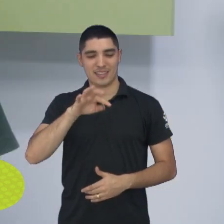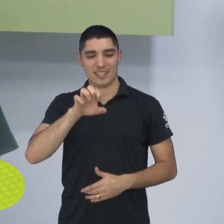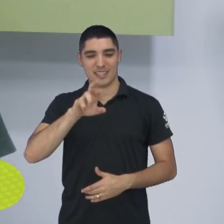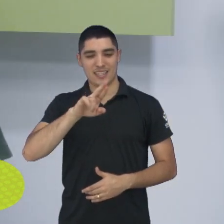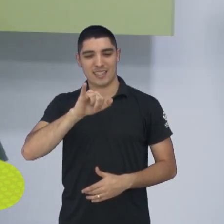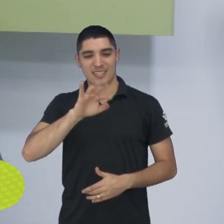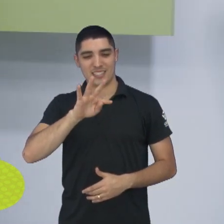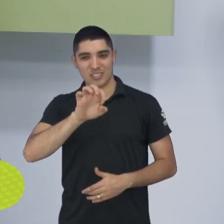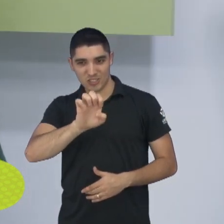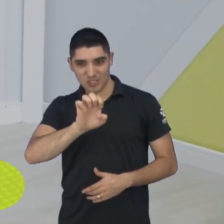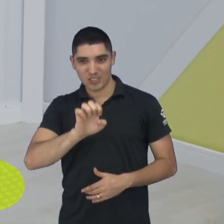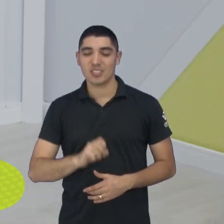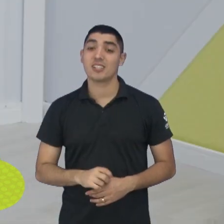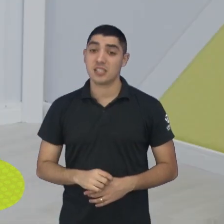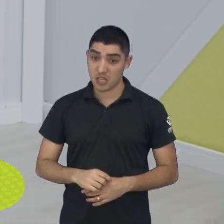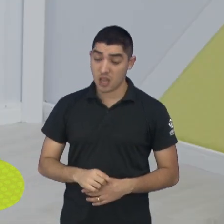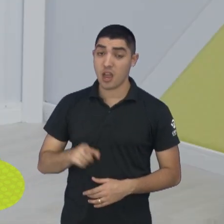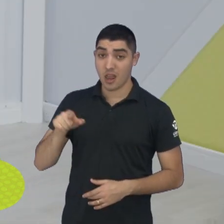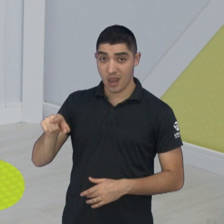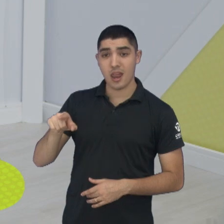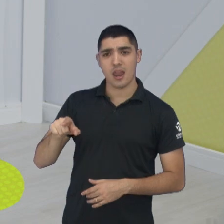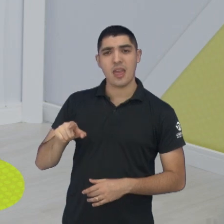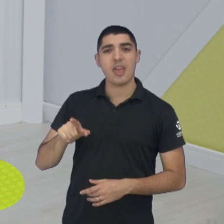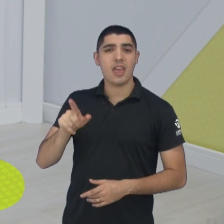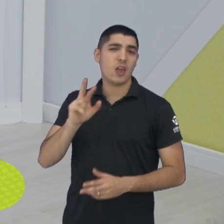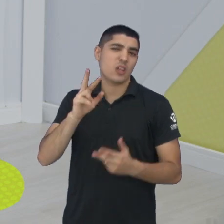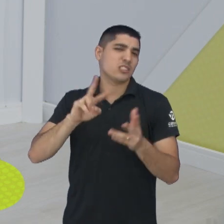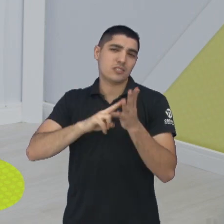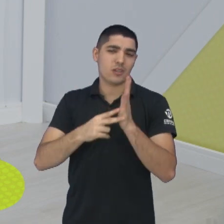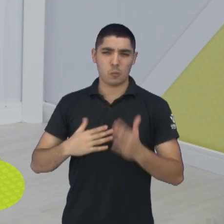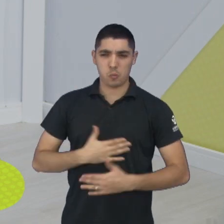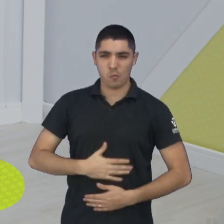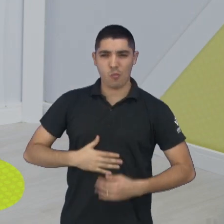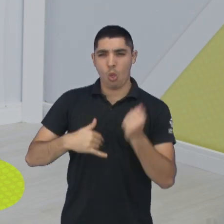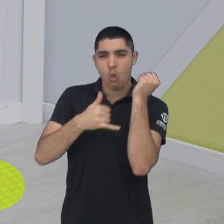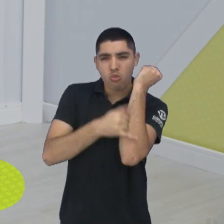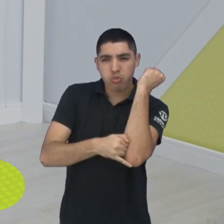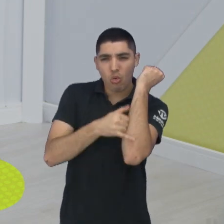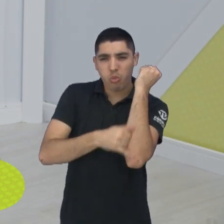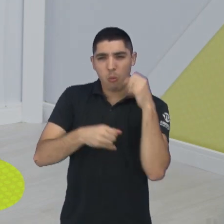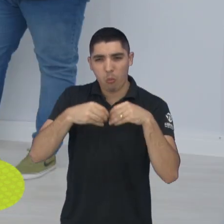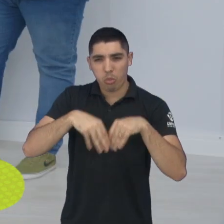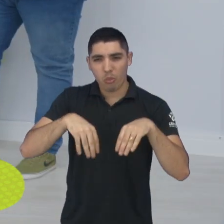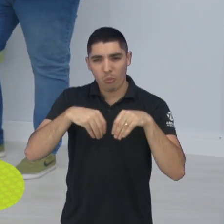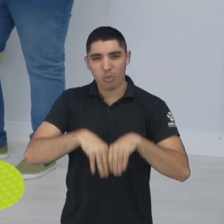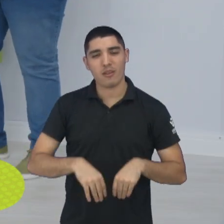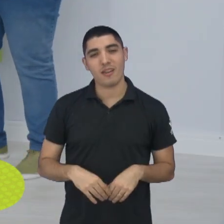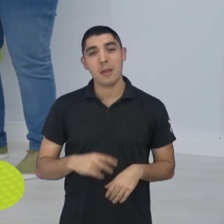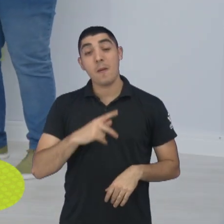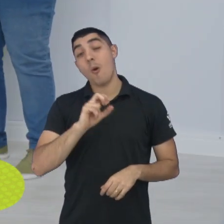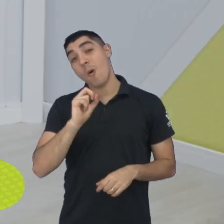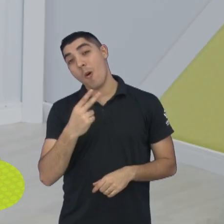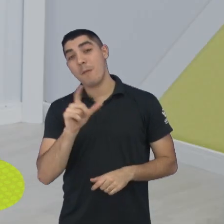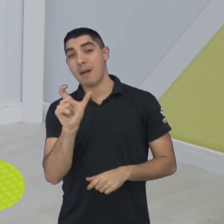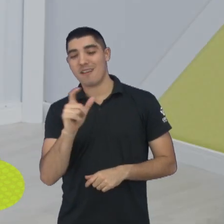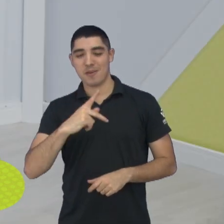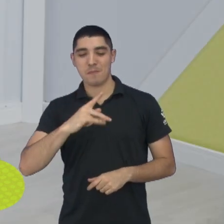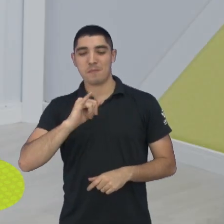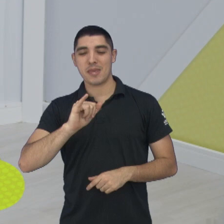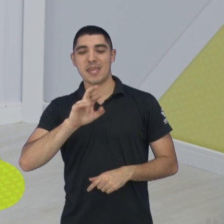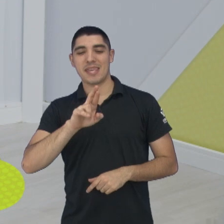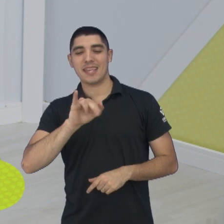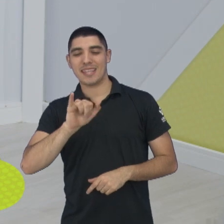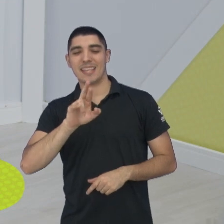doença? Gastroenterite. Gastroenterite, a popular dor de barriga, diarreia que o pessoal teve lá. Como é que é? Piriri. Piriri. Se isso